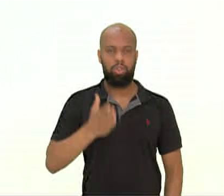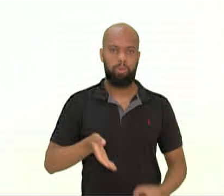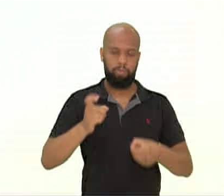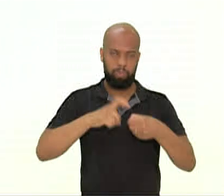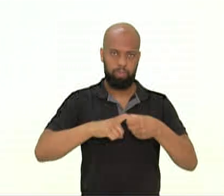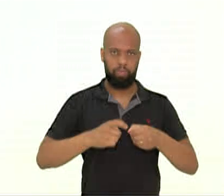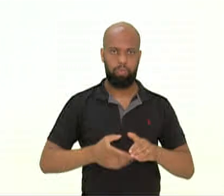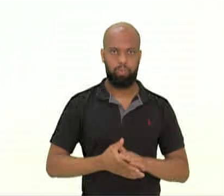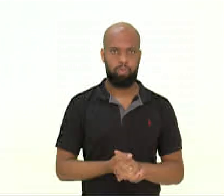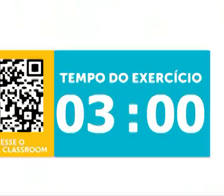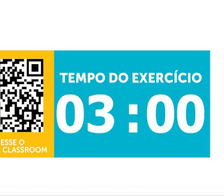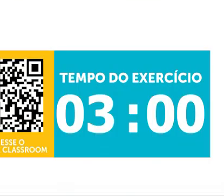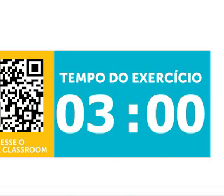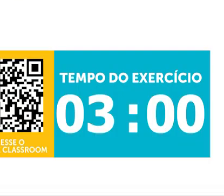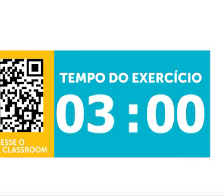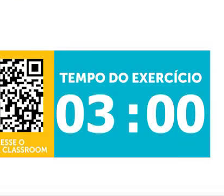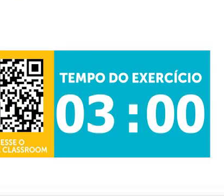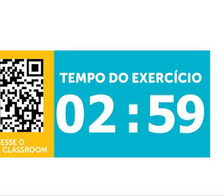pensarem na resposta.